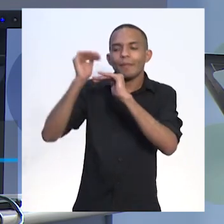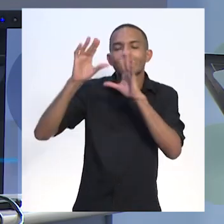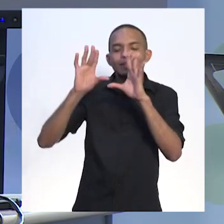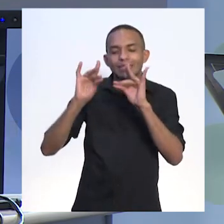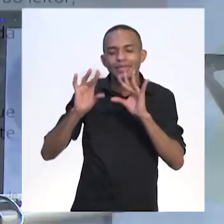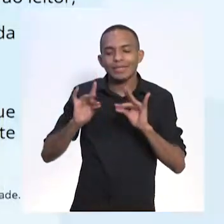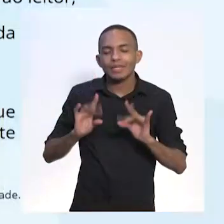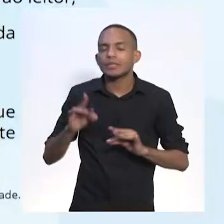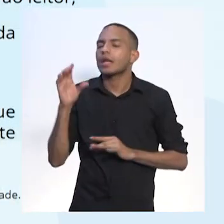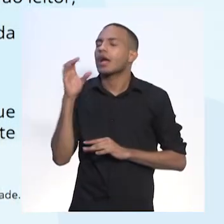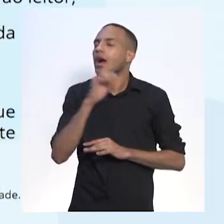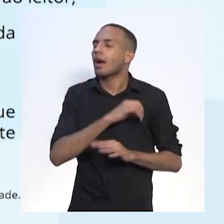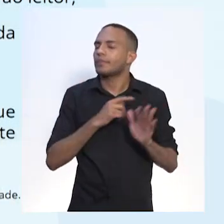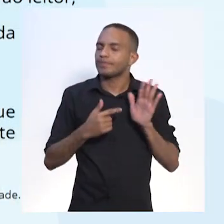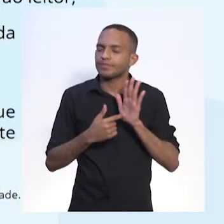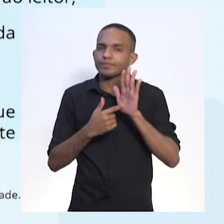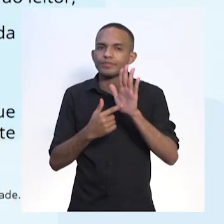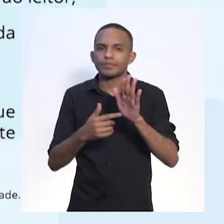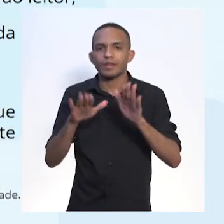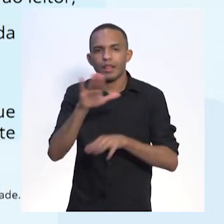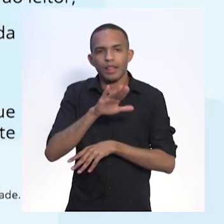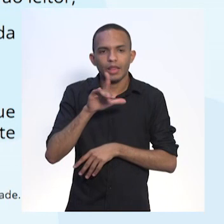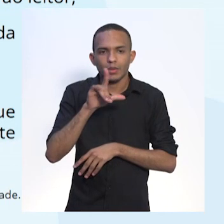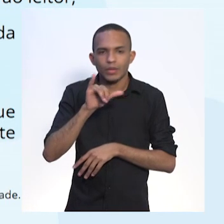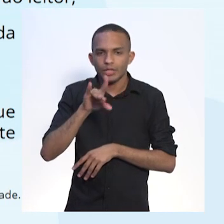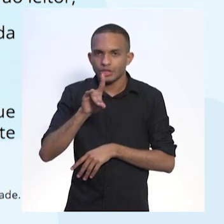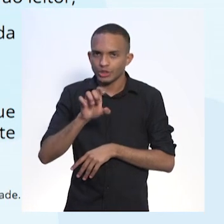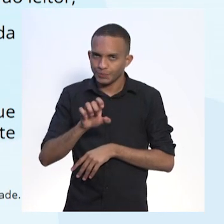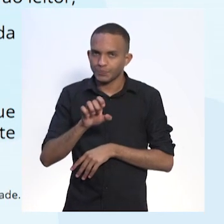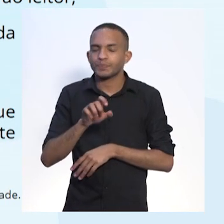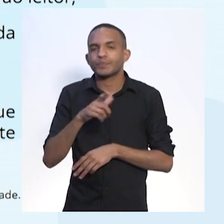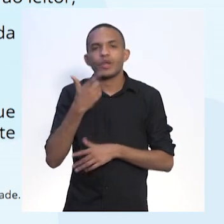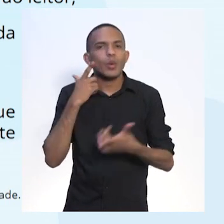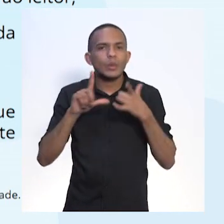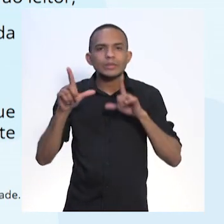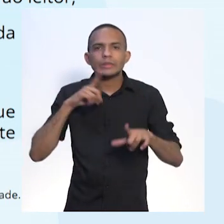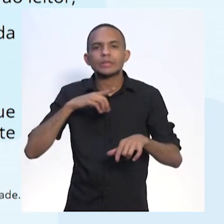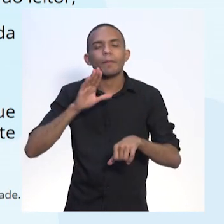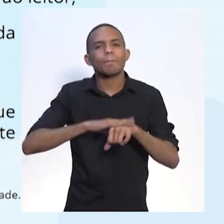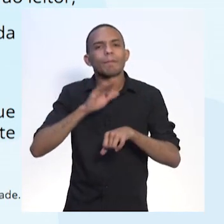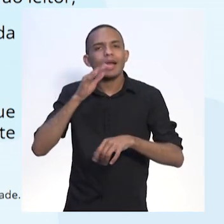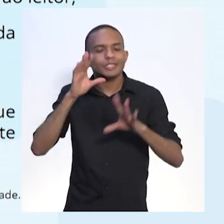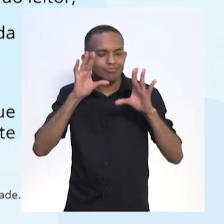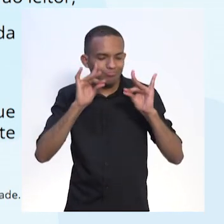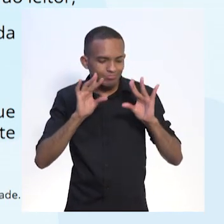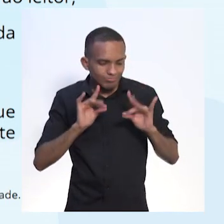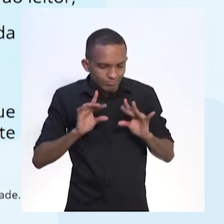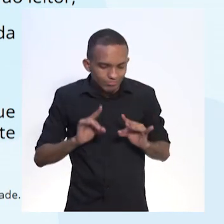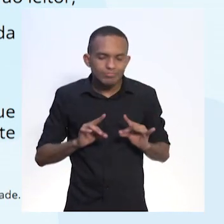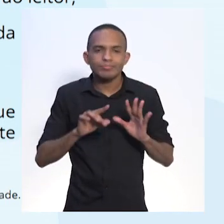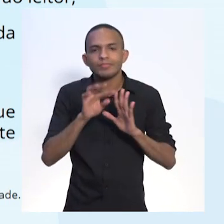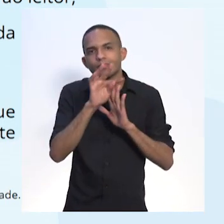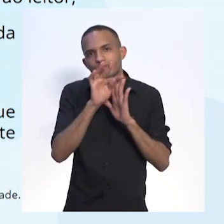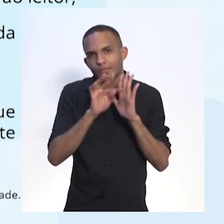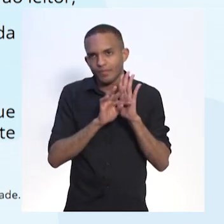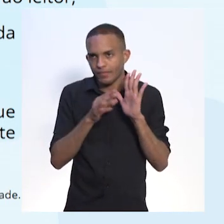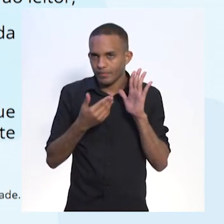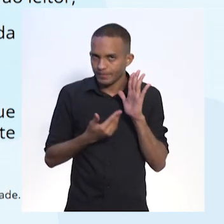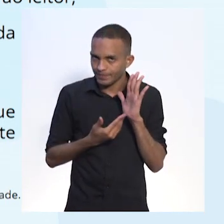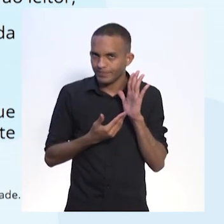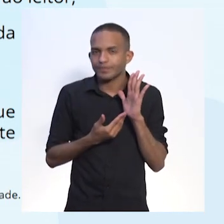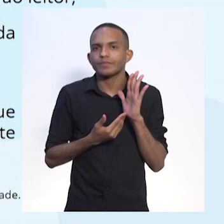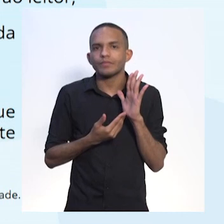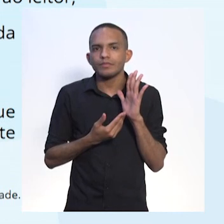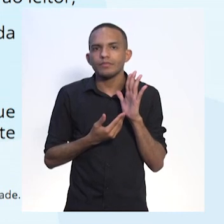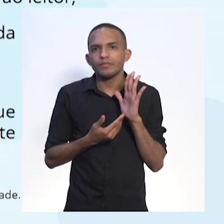que foi brevemente apresentado no lead. Então, a gente consegue ter muito mais detalhes aqui no corpo do texto. E aí, a